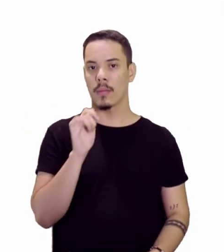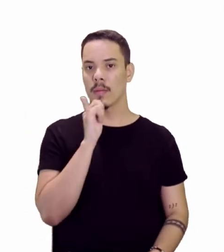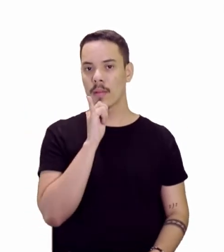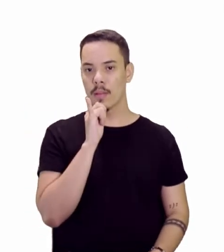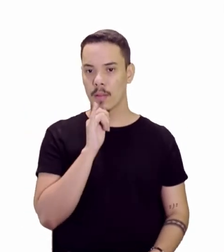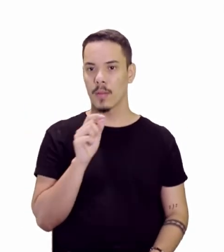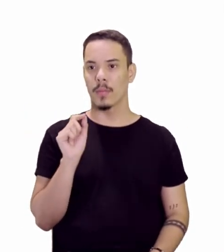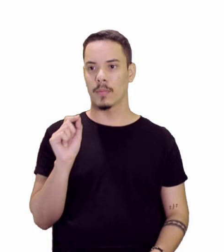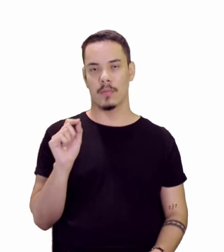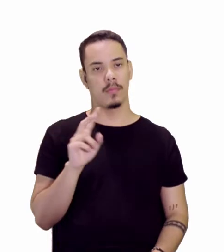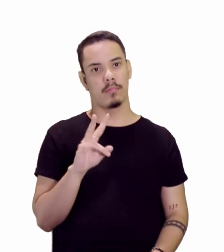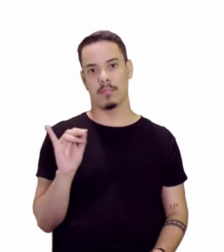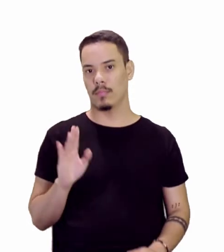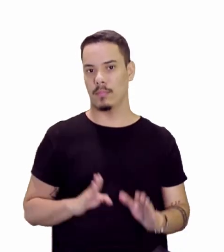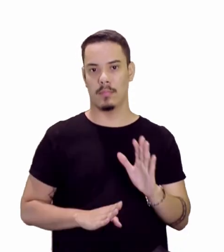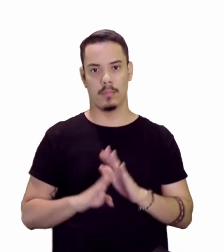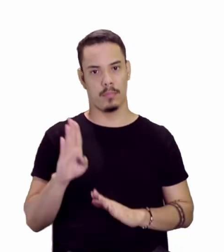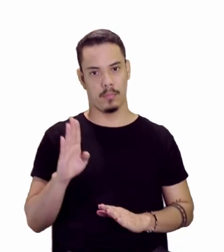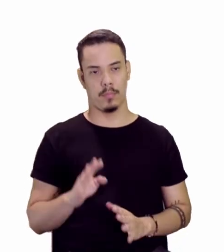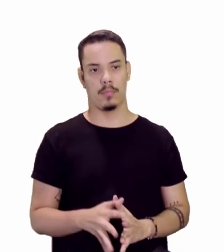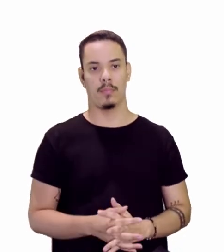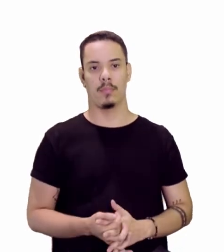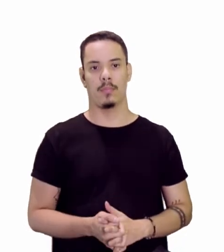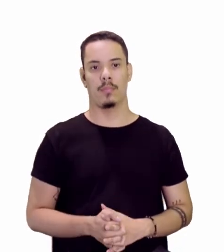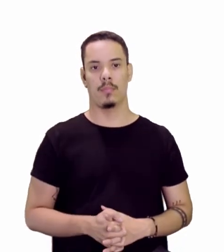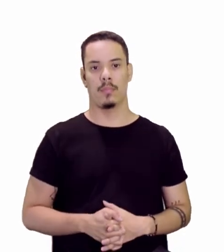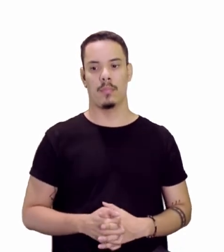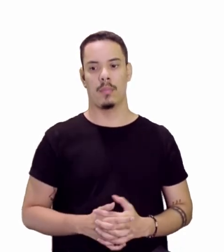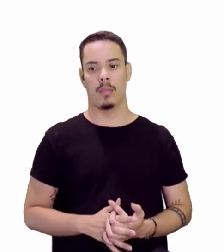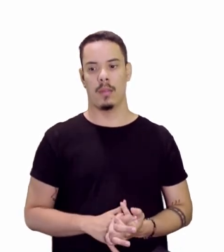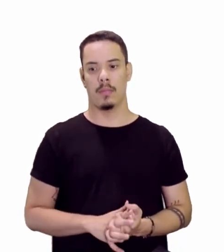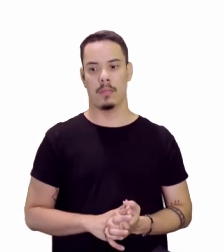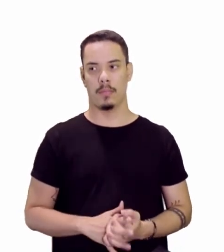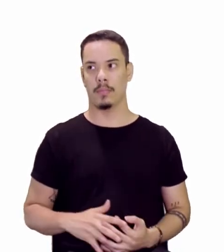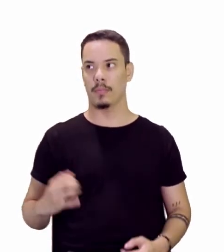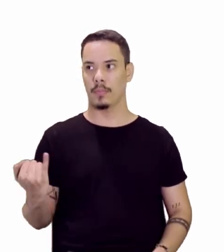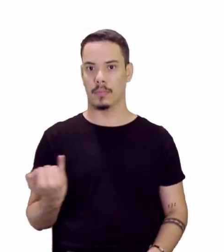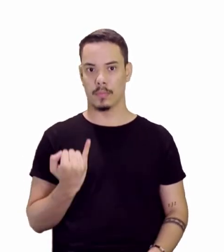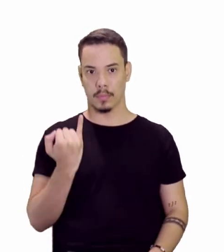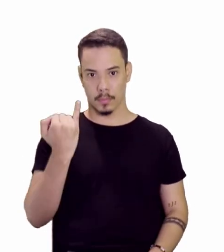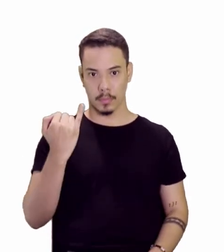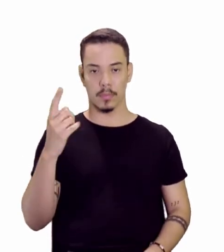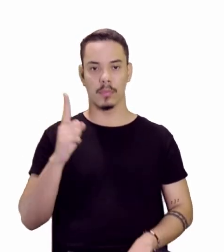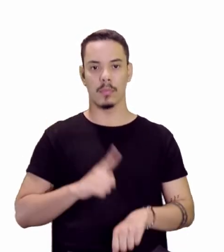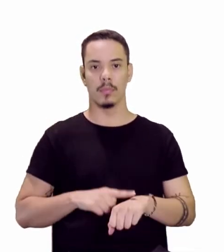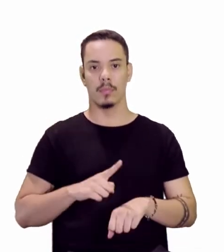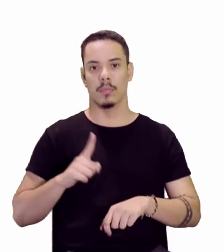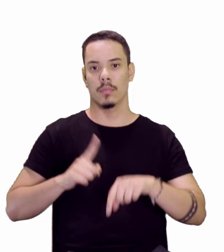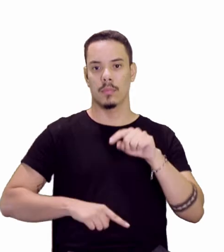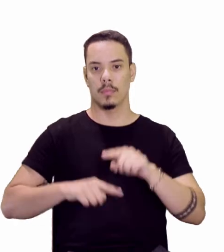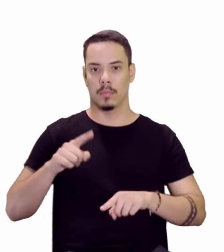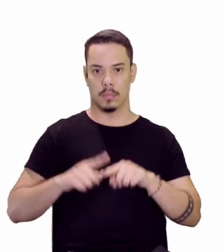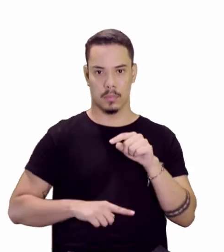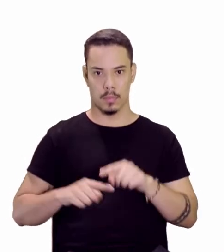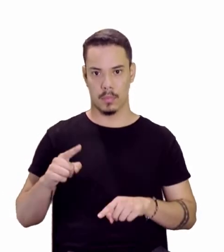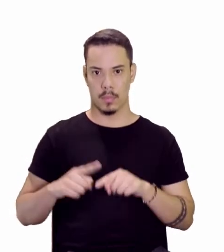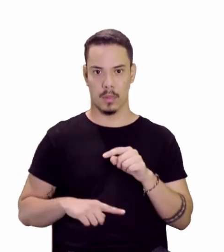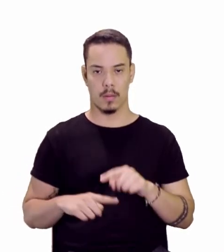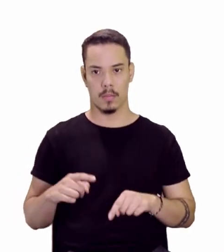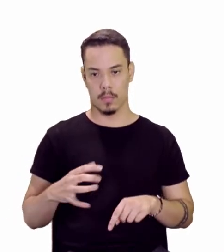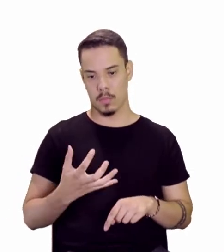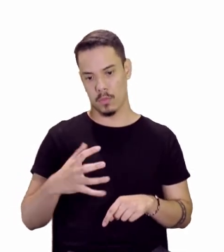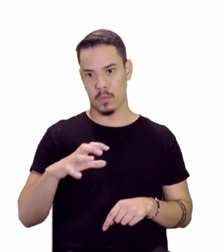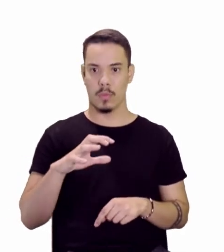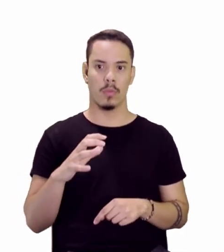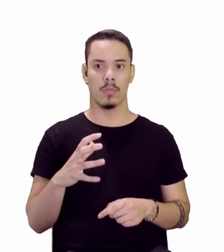só, imerso, né? Exatamente. Importante, vamos lá. Quando temos objetos flutuando, o impulso será